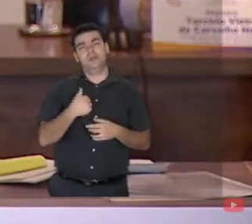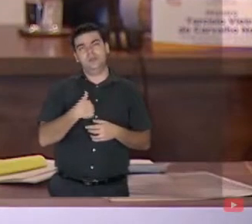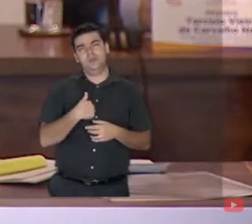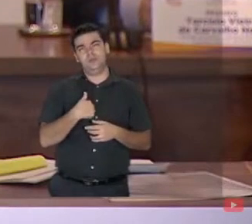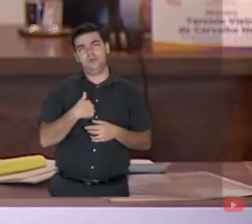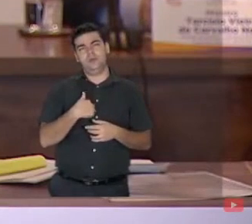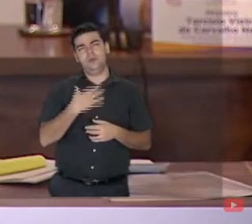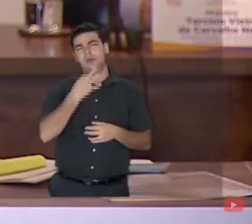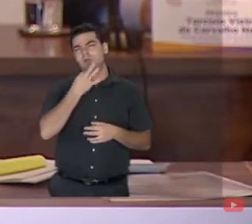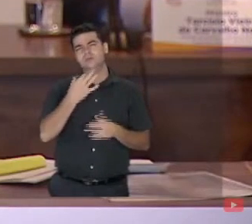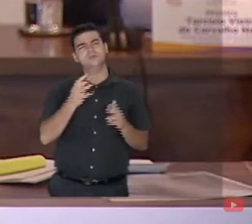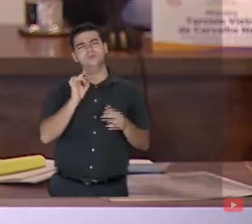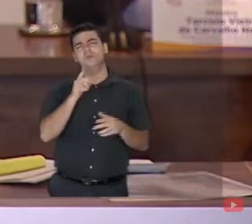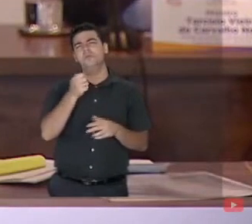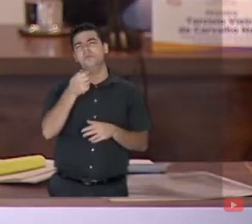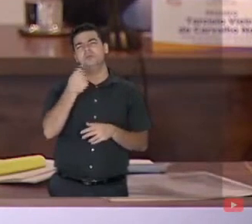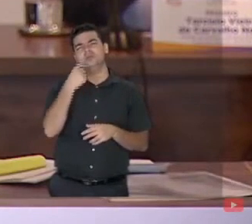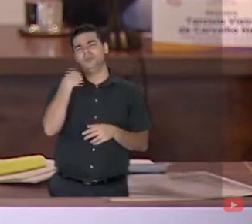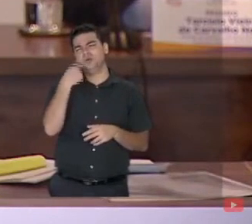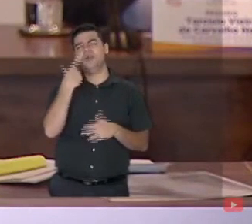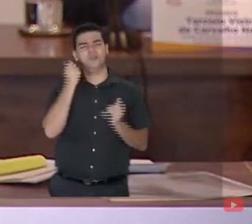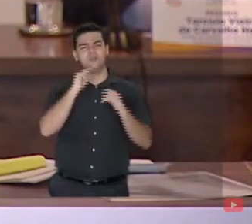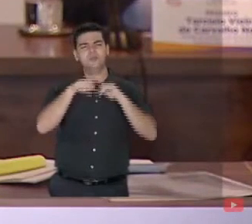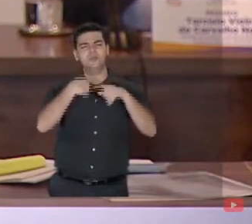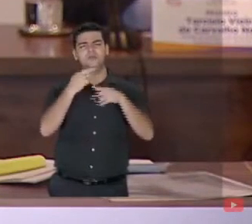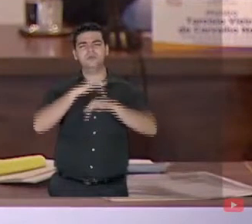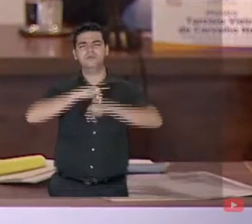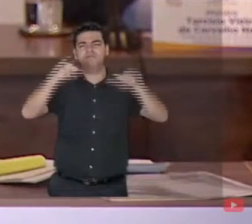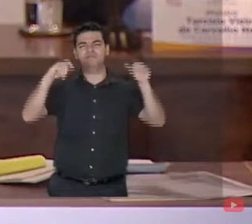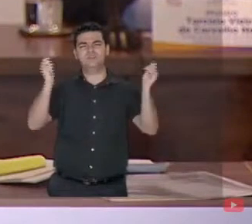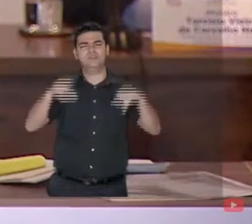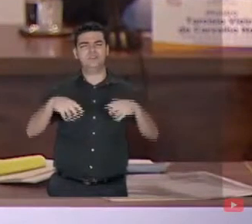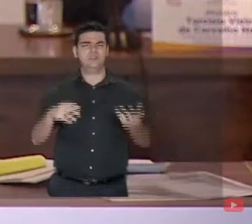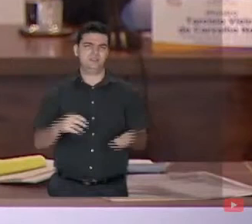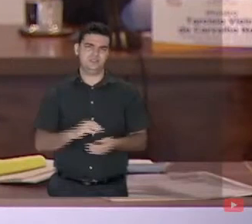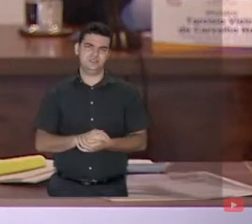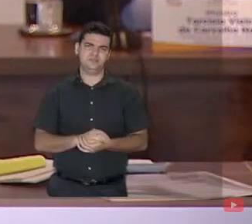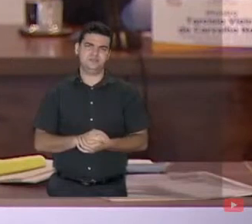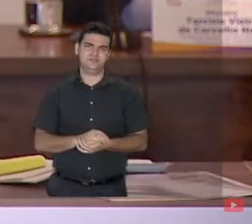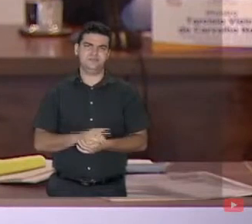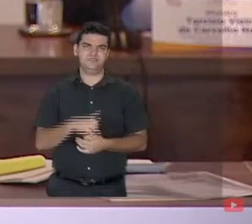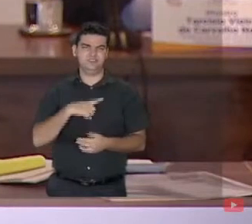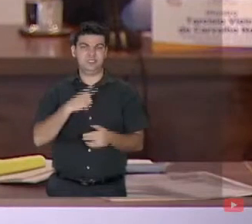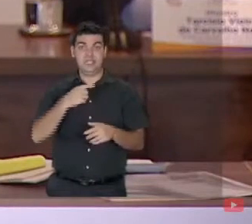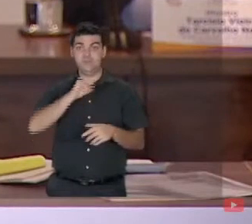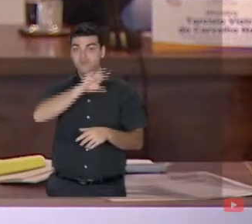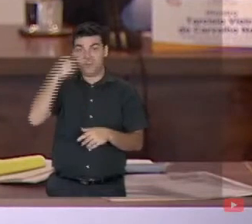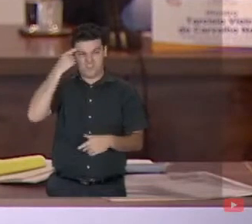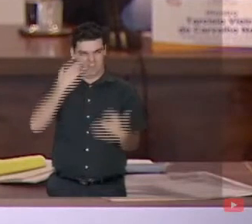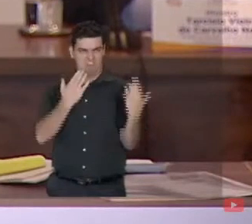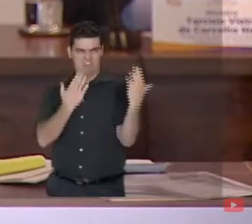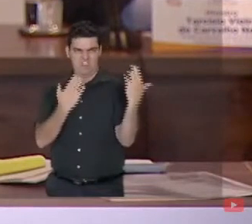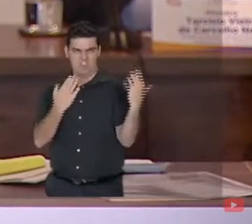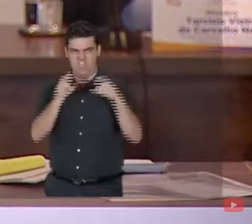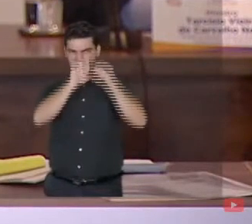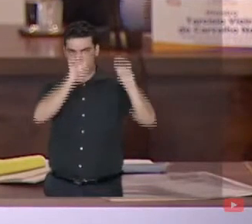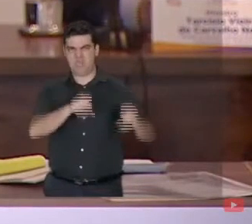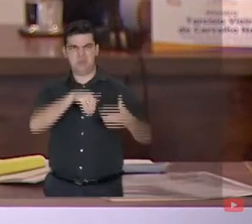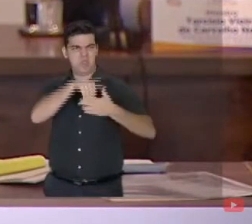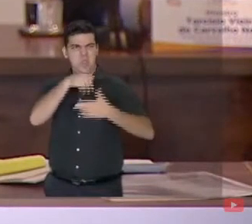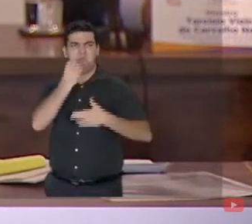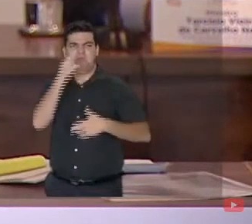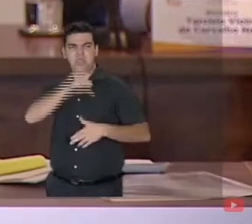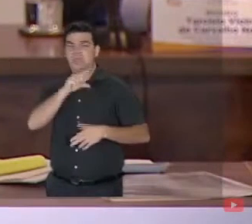que seja só de algumas horas. Portanto, não acho que esteja qualquer risco